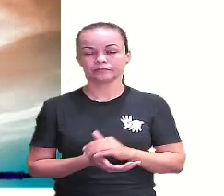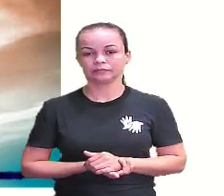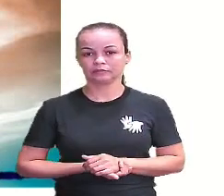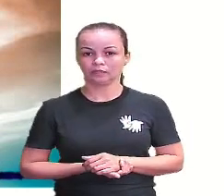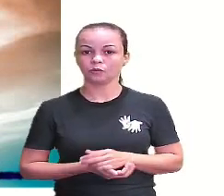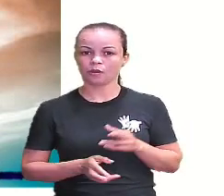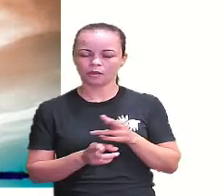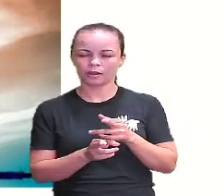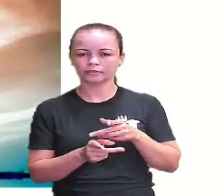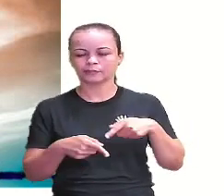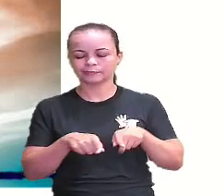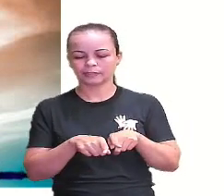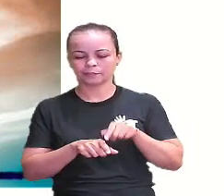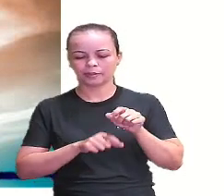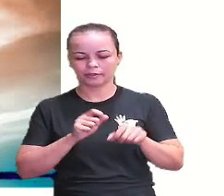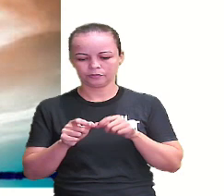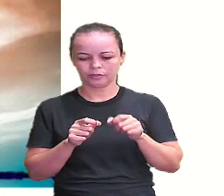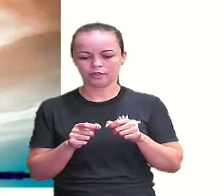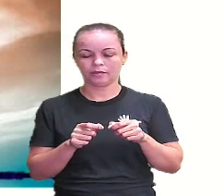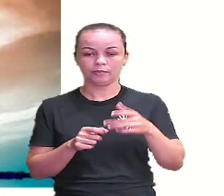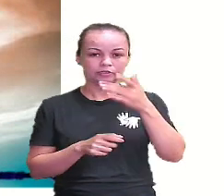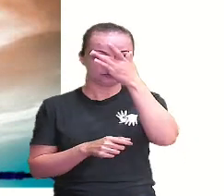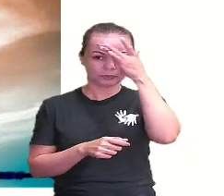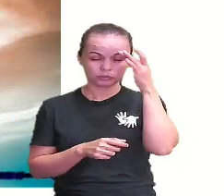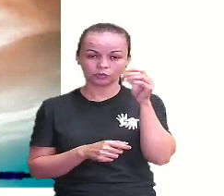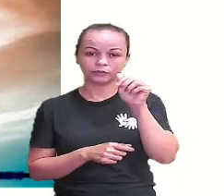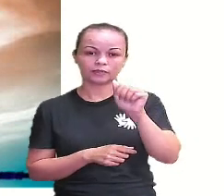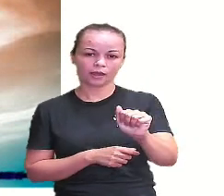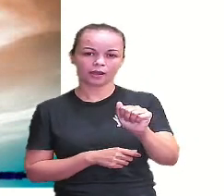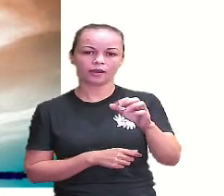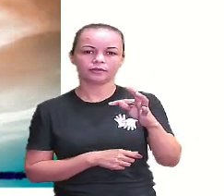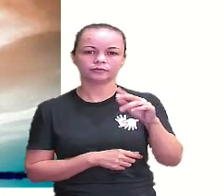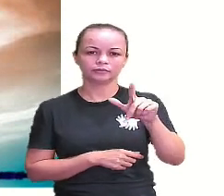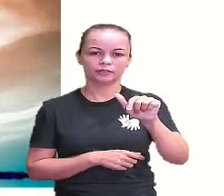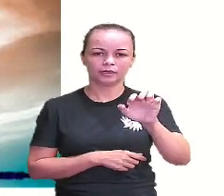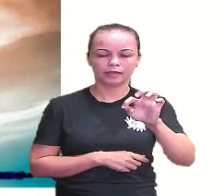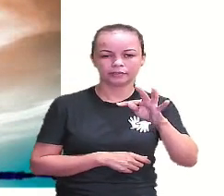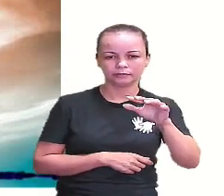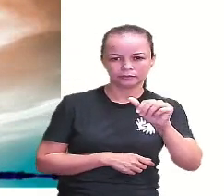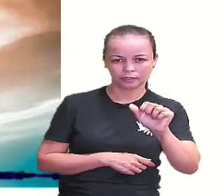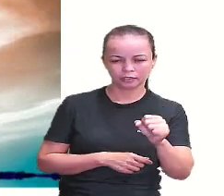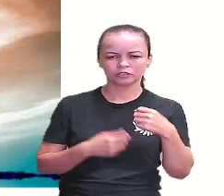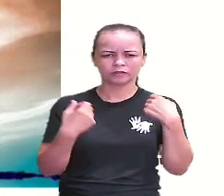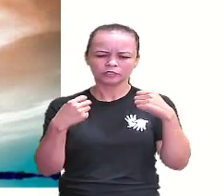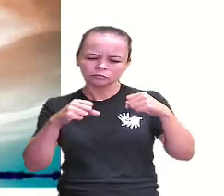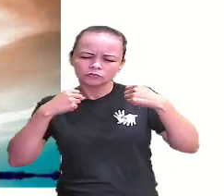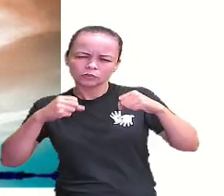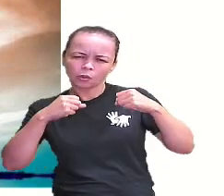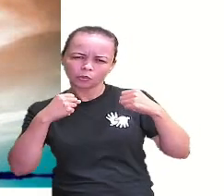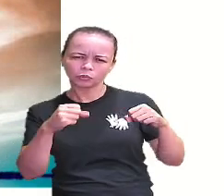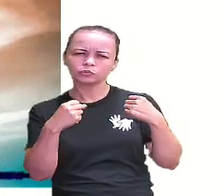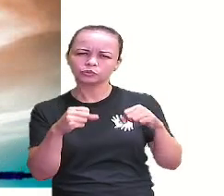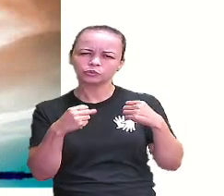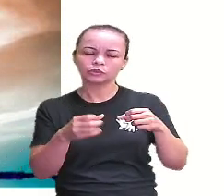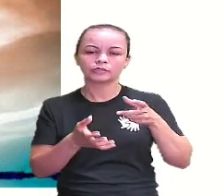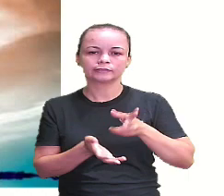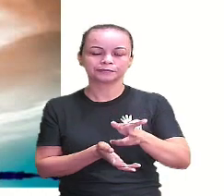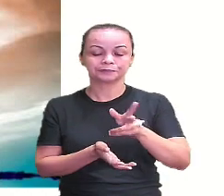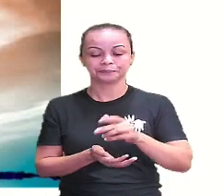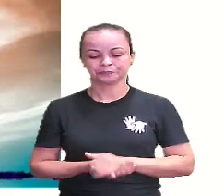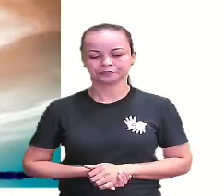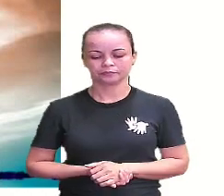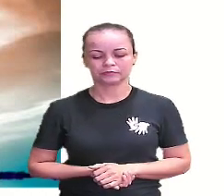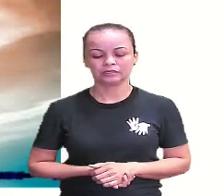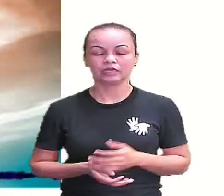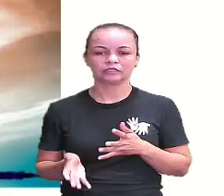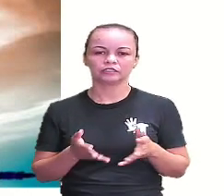relação íntima o quê? Para atletas de alto nível, essa questão de pessoas que fazem exercícios com muito mais o quê? E também vai ter um valor, gente, para